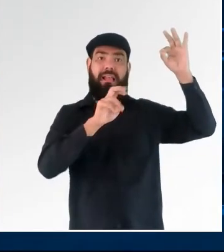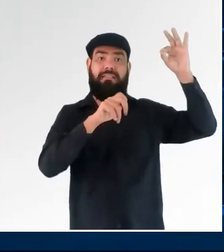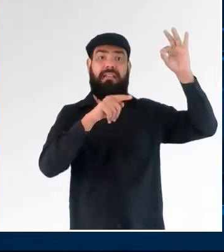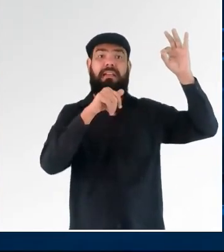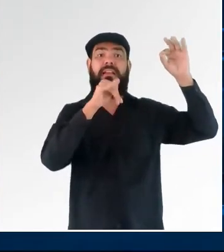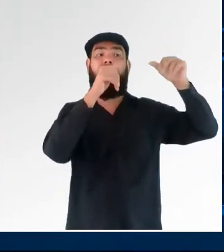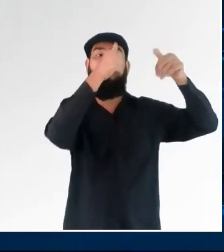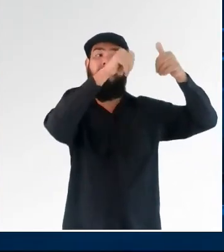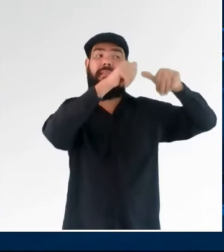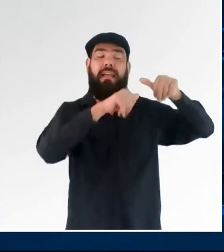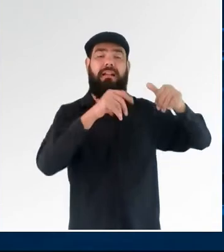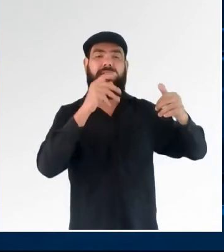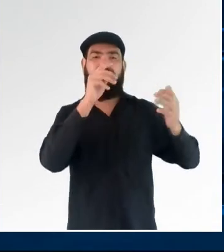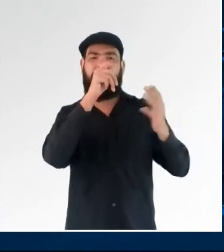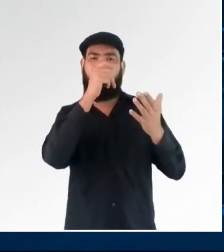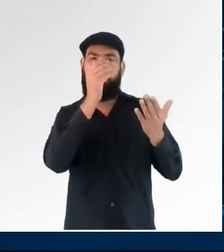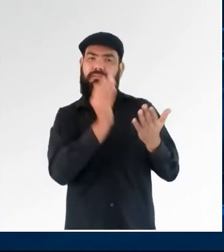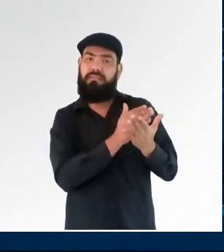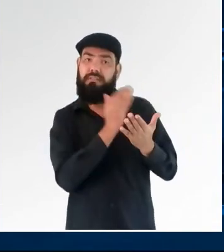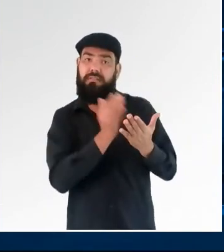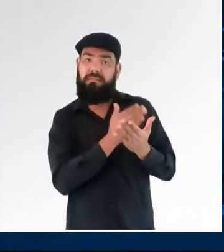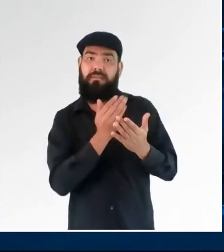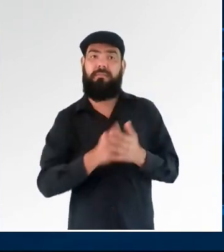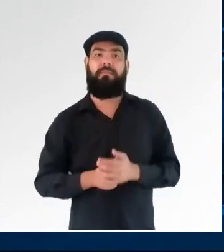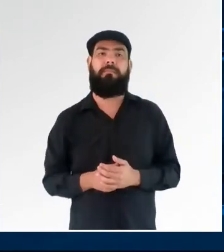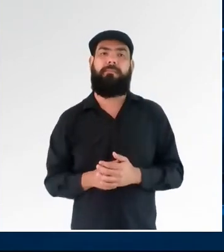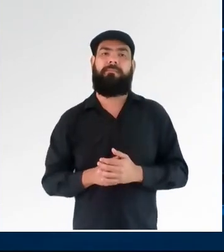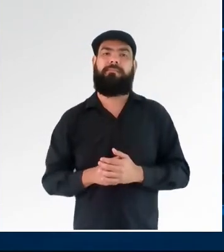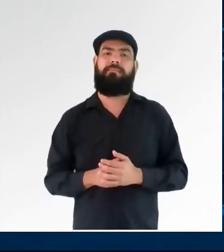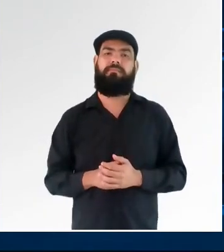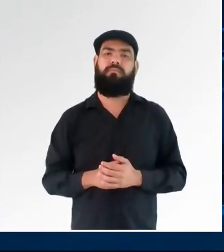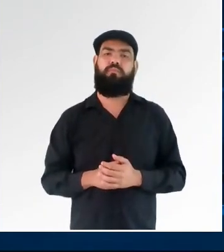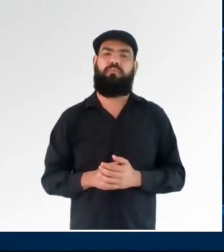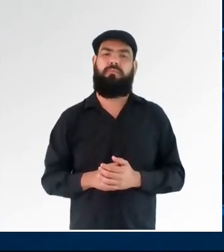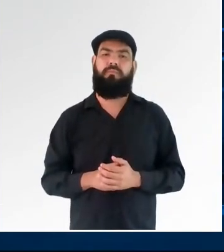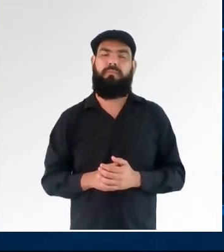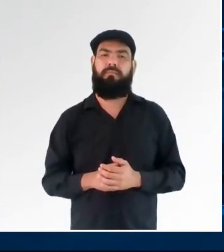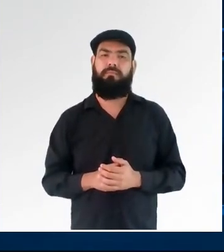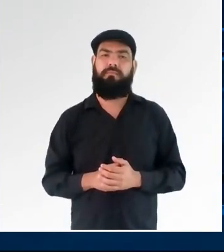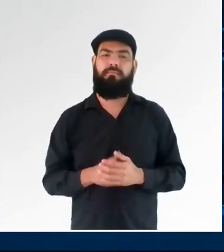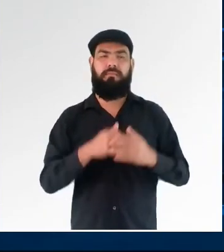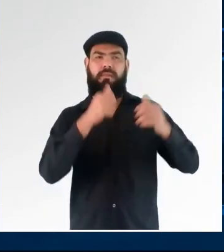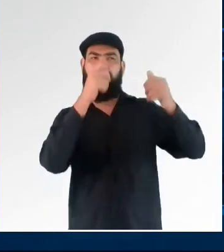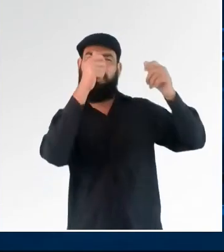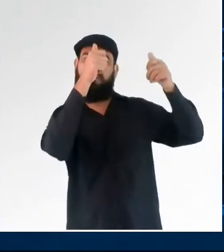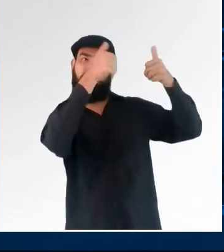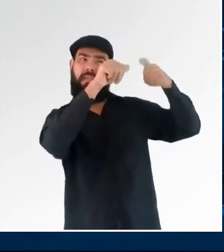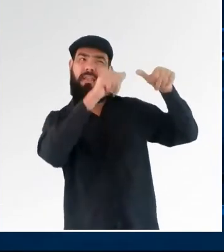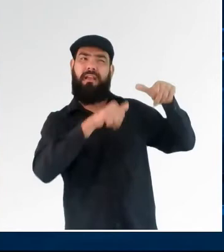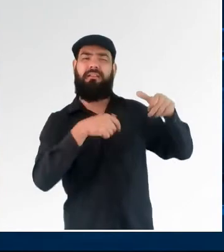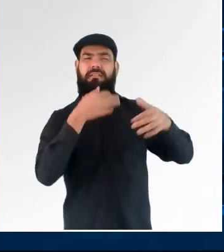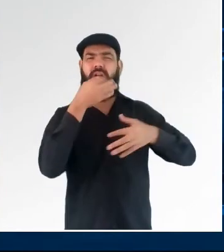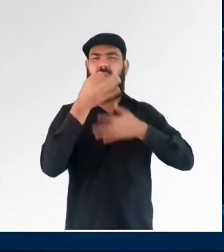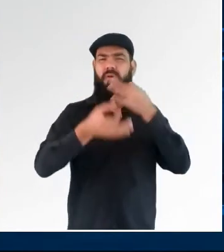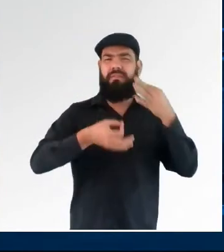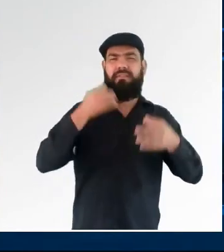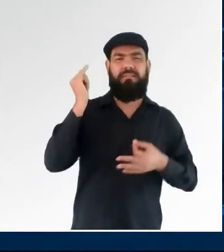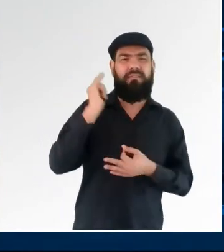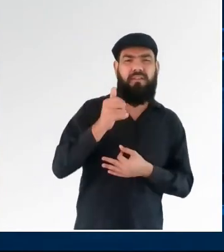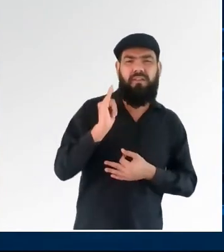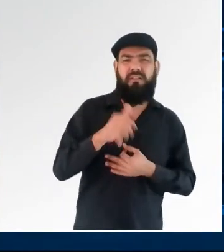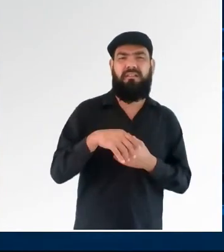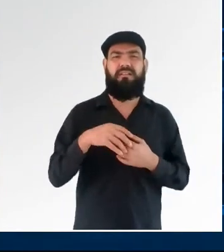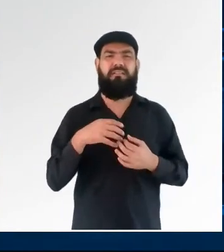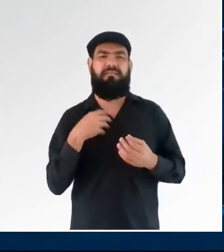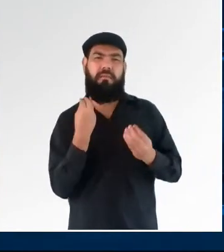um livro, né? Um livro que foi lançado, e ele faz uma análise, conta a história, critica, conta casos,